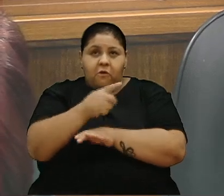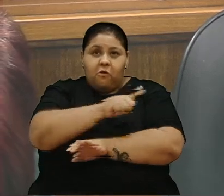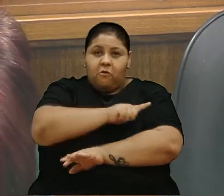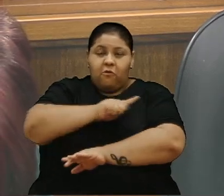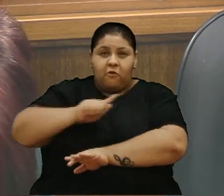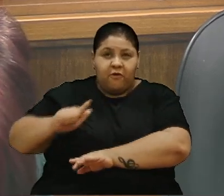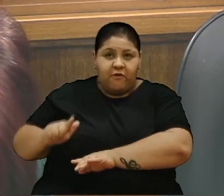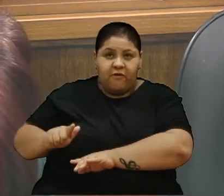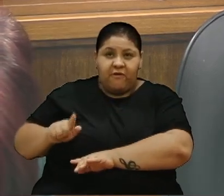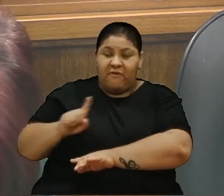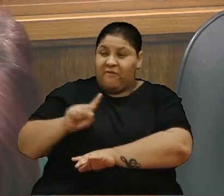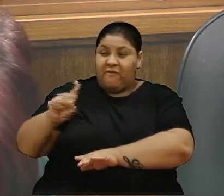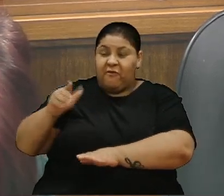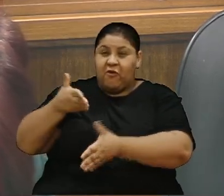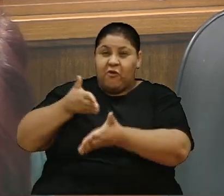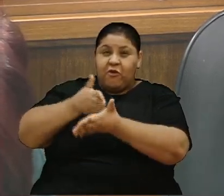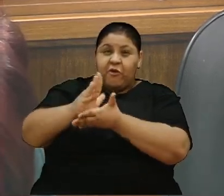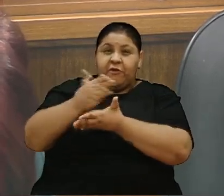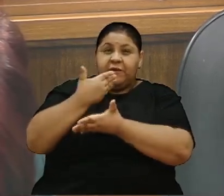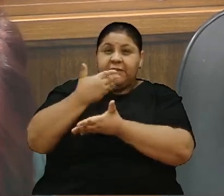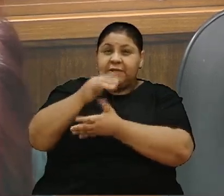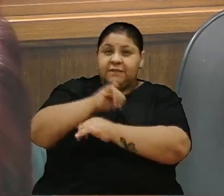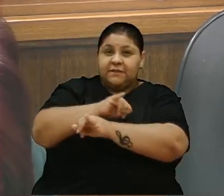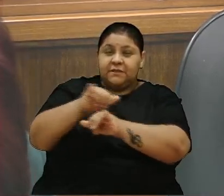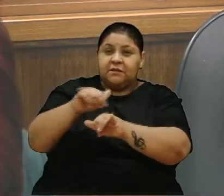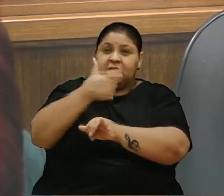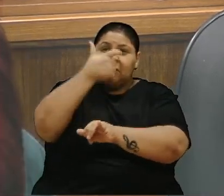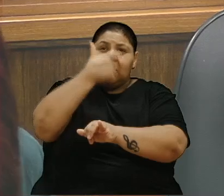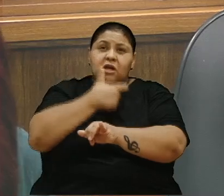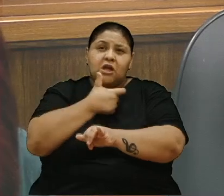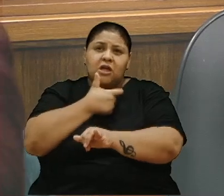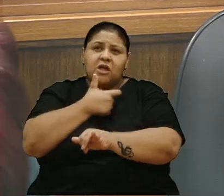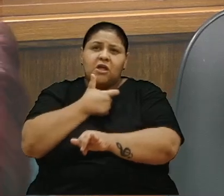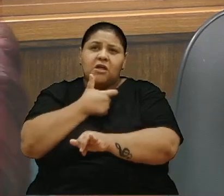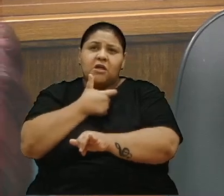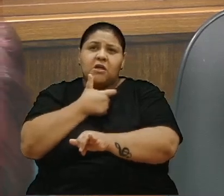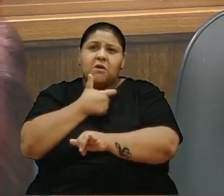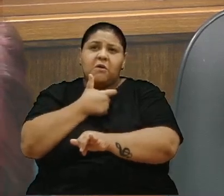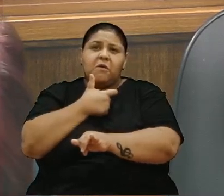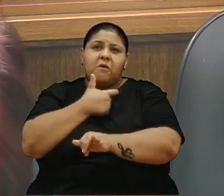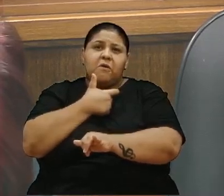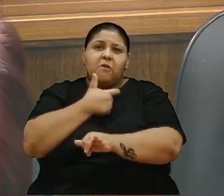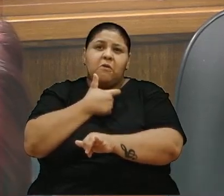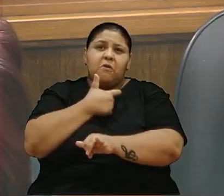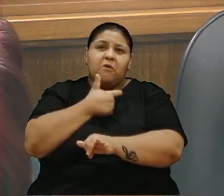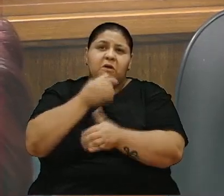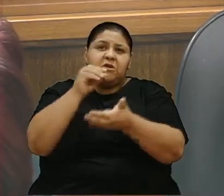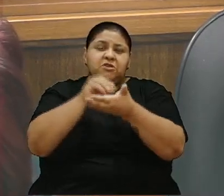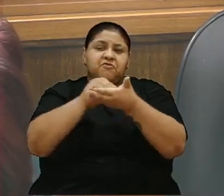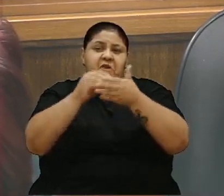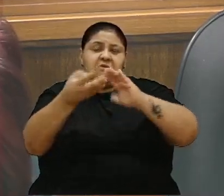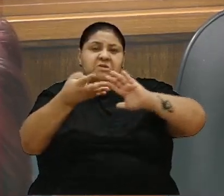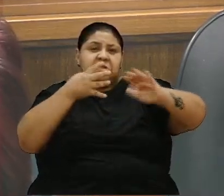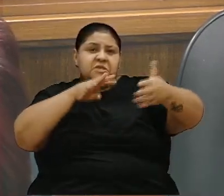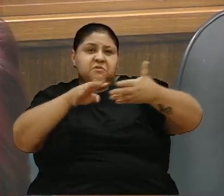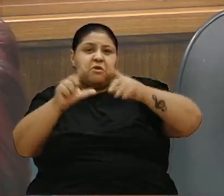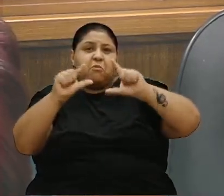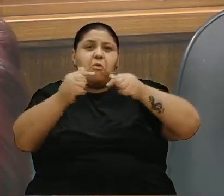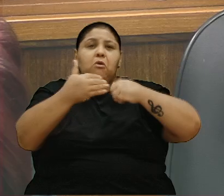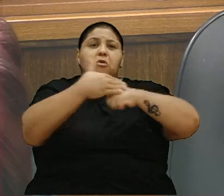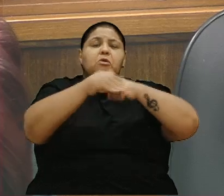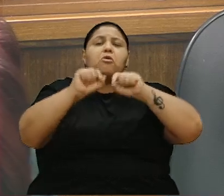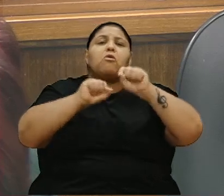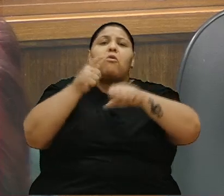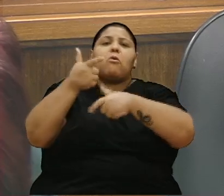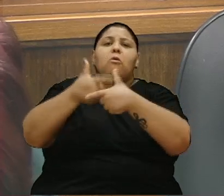governo para não aprovar pedidos de informação, me parece pouca transparência, pouco diálogo. Qual que é o